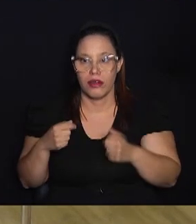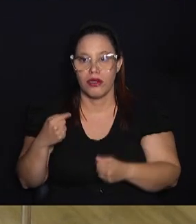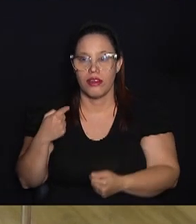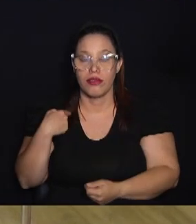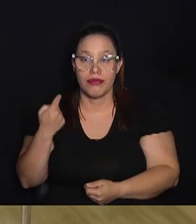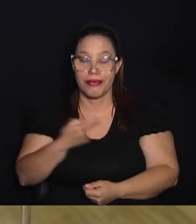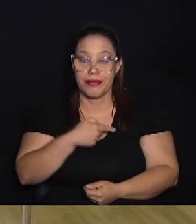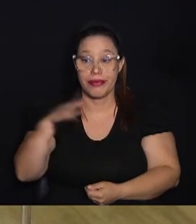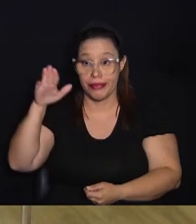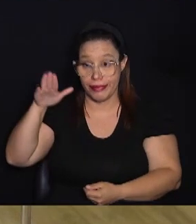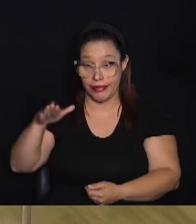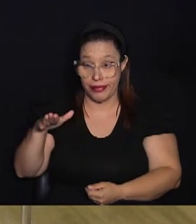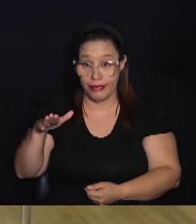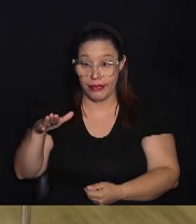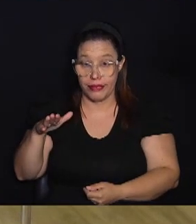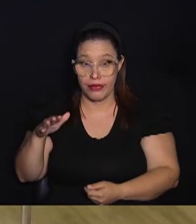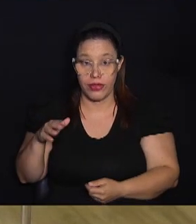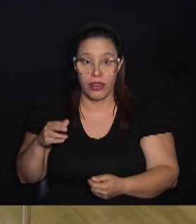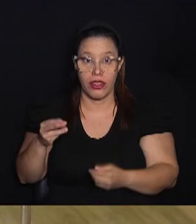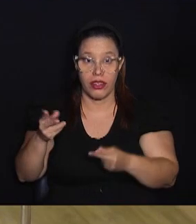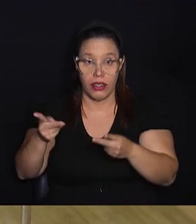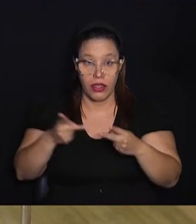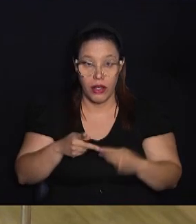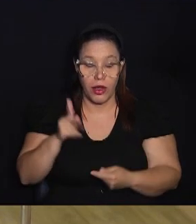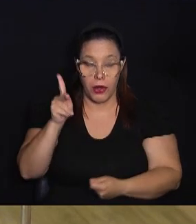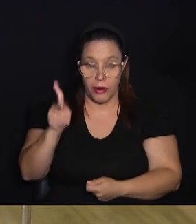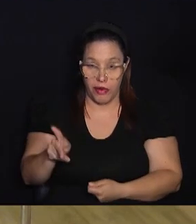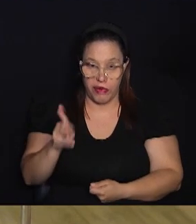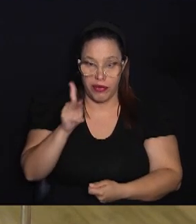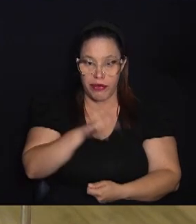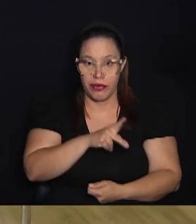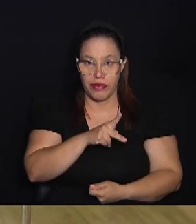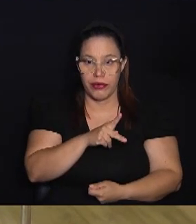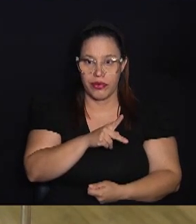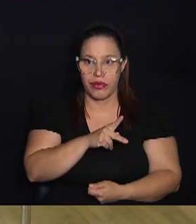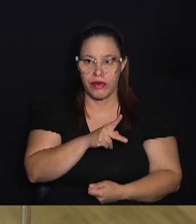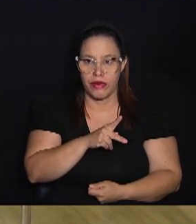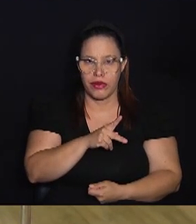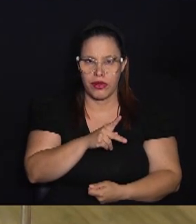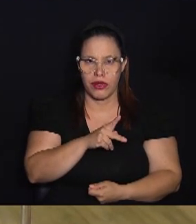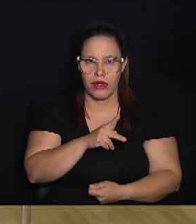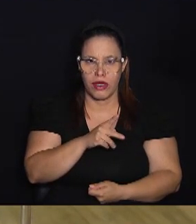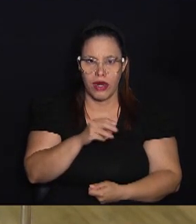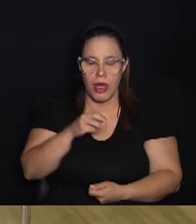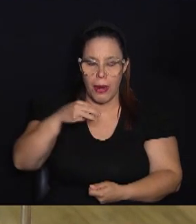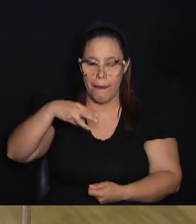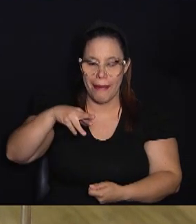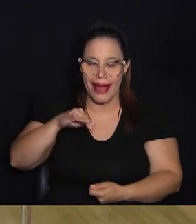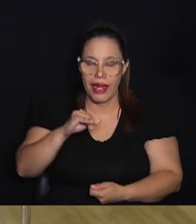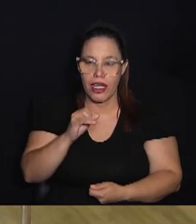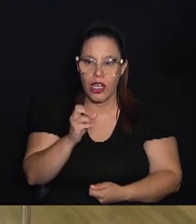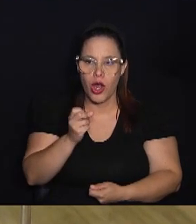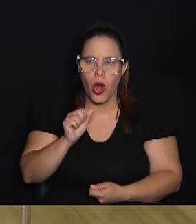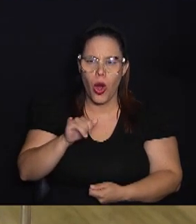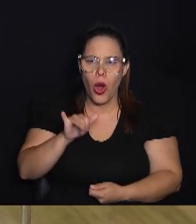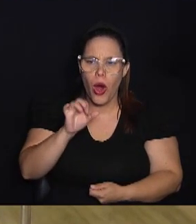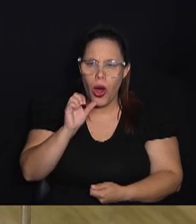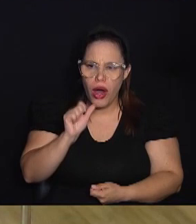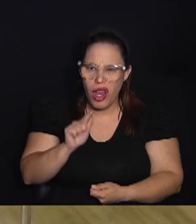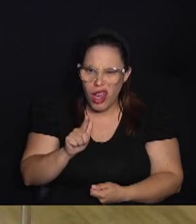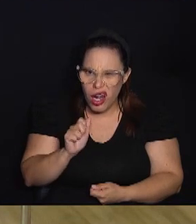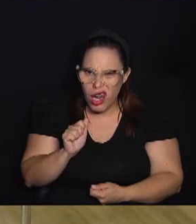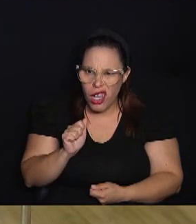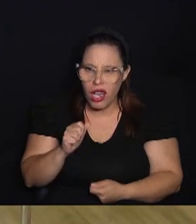tarde viu nós convidamos então professor de maroga é mestrado em